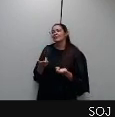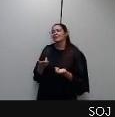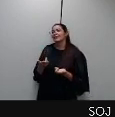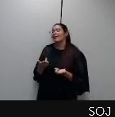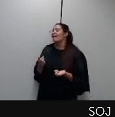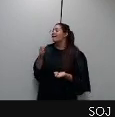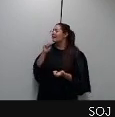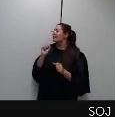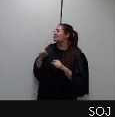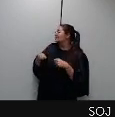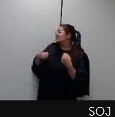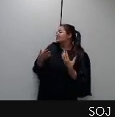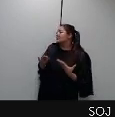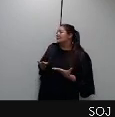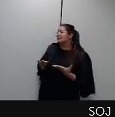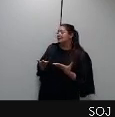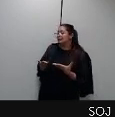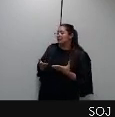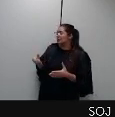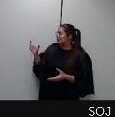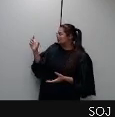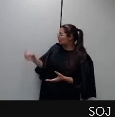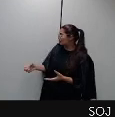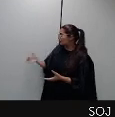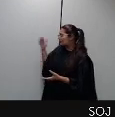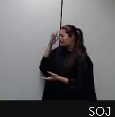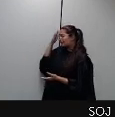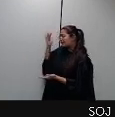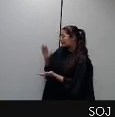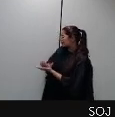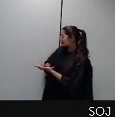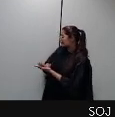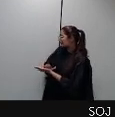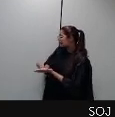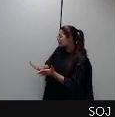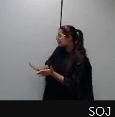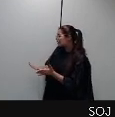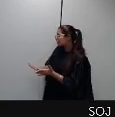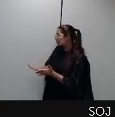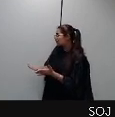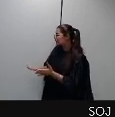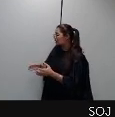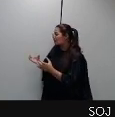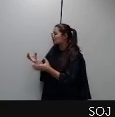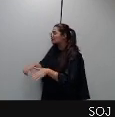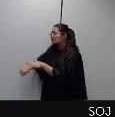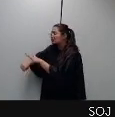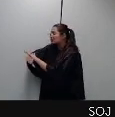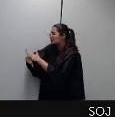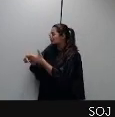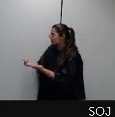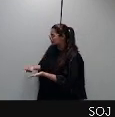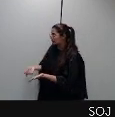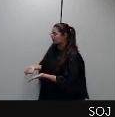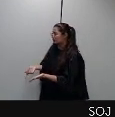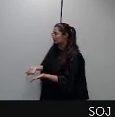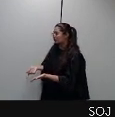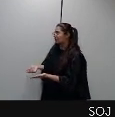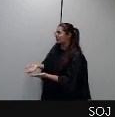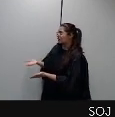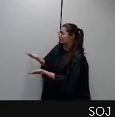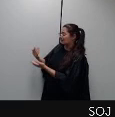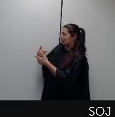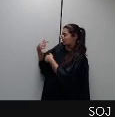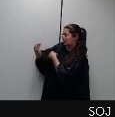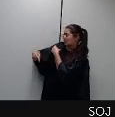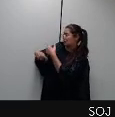gerador sujeito nem sabia que estavam praticando o fato gerador ali e depois porque a empresa tem o